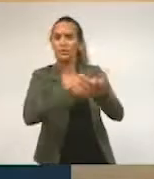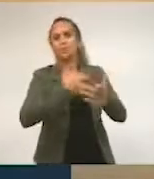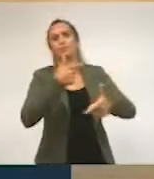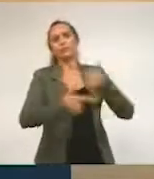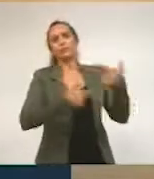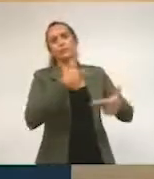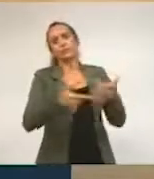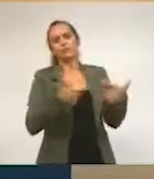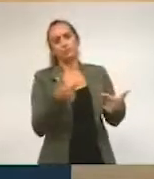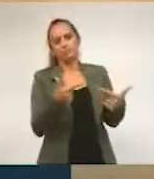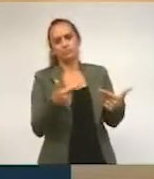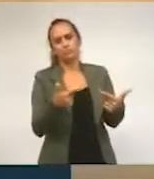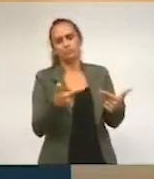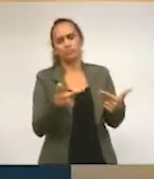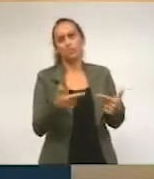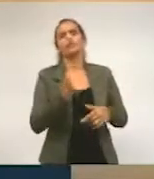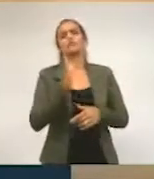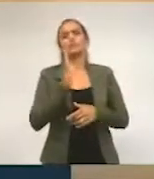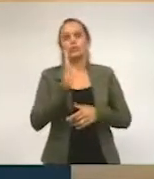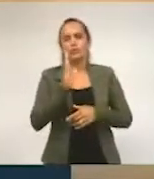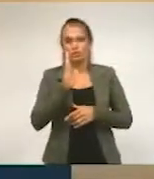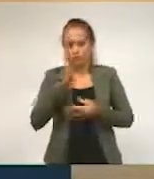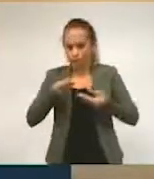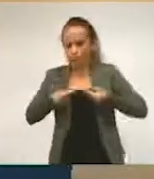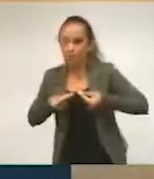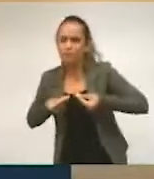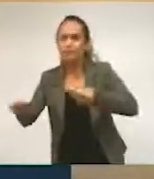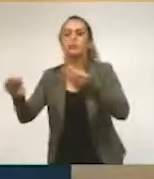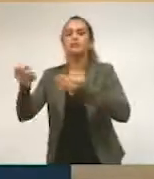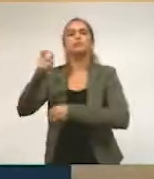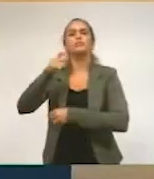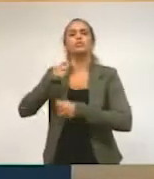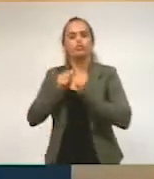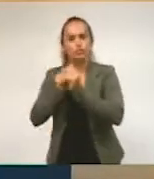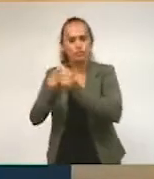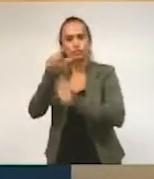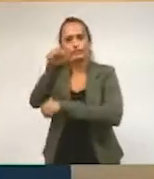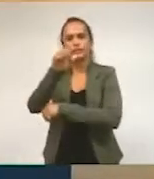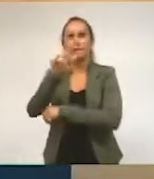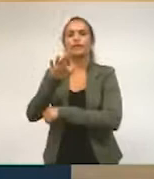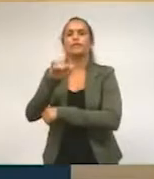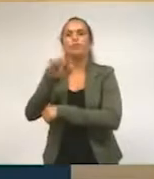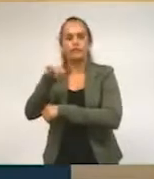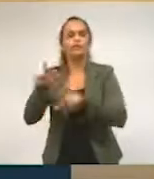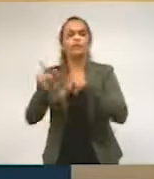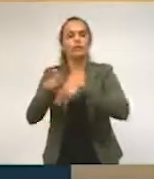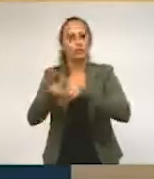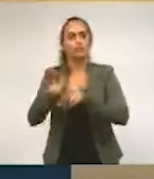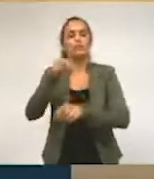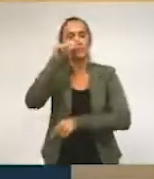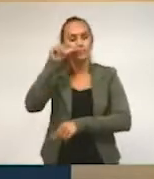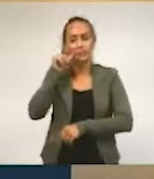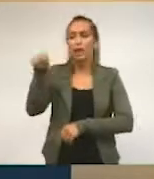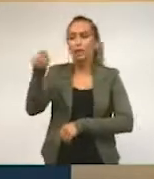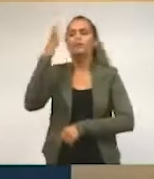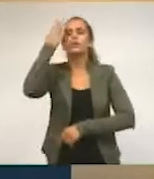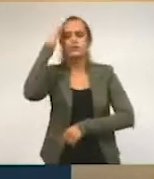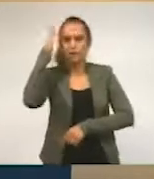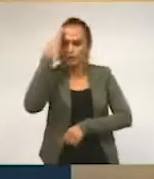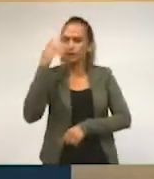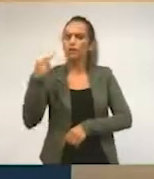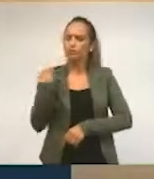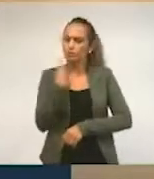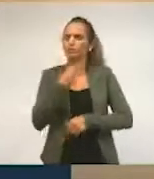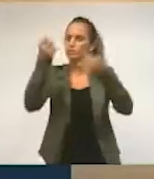para trabalhar fizemos a interlocução junto ao Governador junta a ser fim e os testes e entenderam o nosso posicionamento